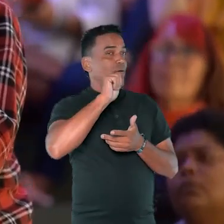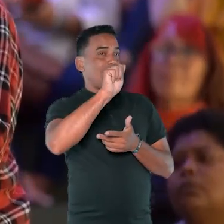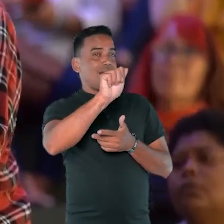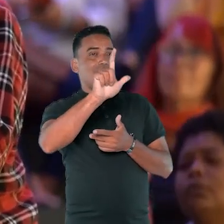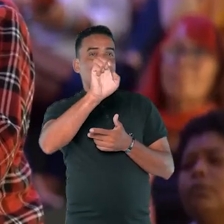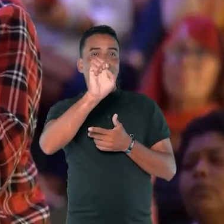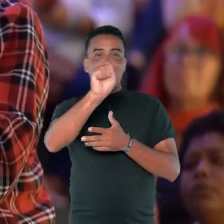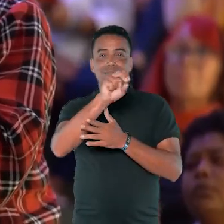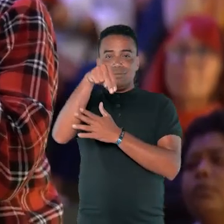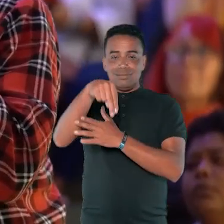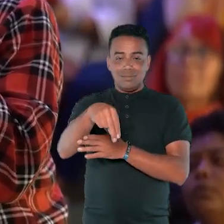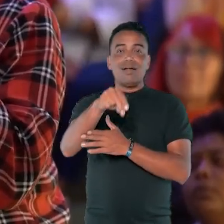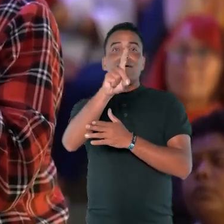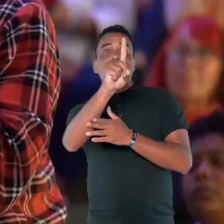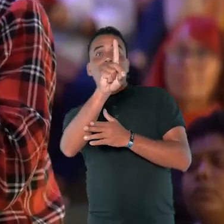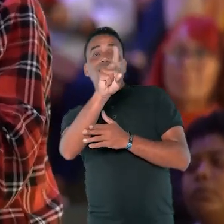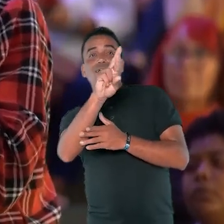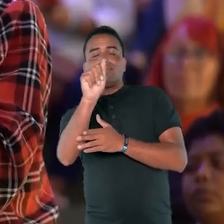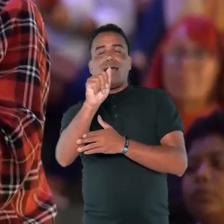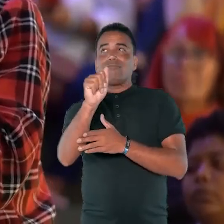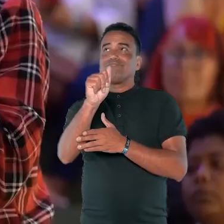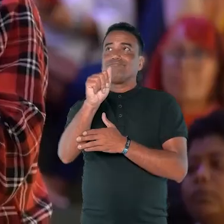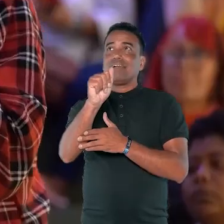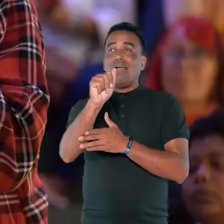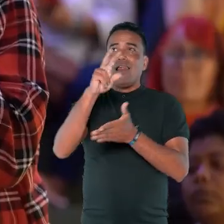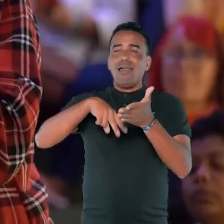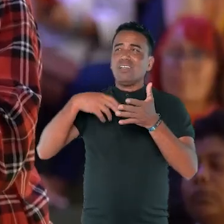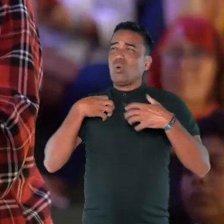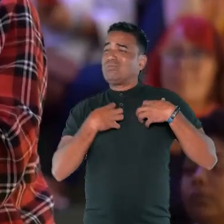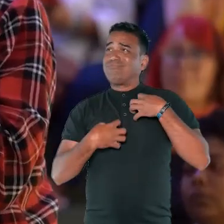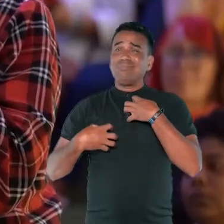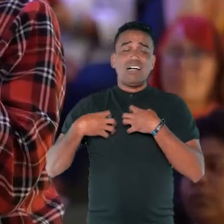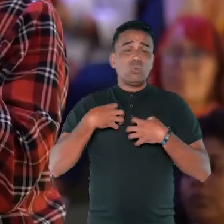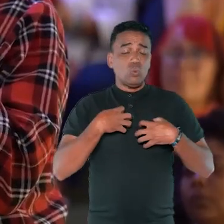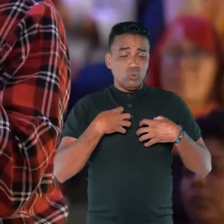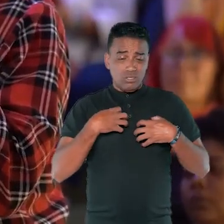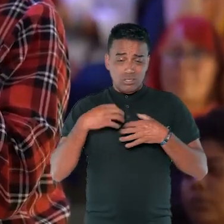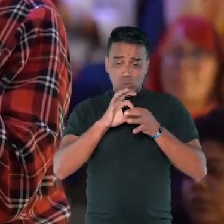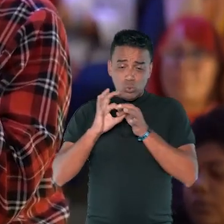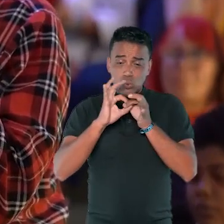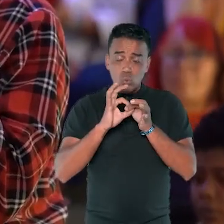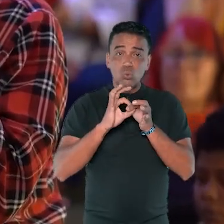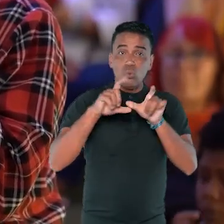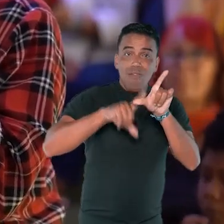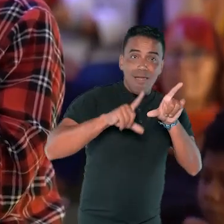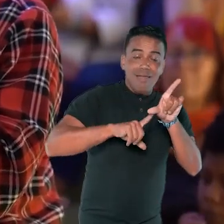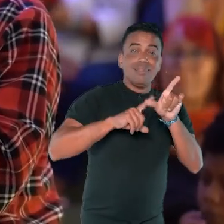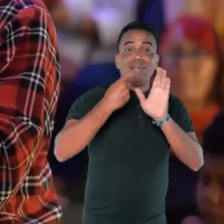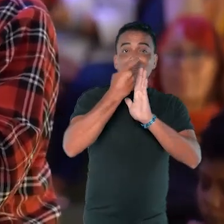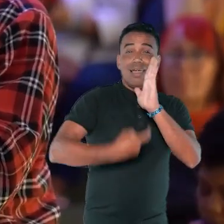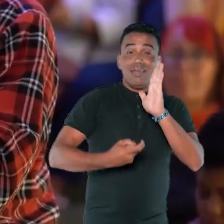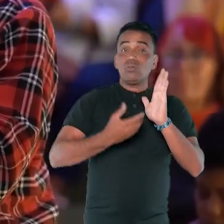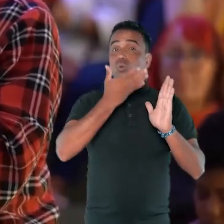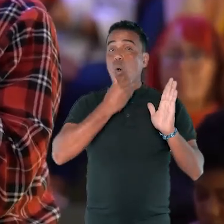ia aumentando. Mas não é uma angústia minha, uma angústia do poeta. Eu imagino como deve ter